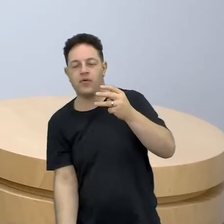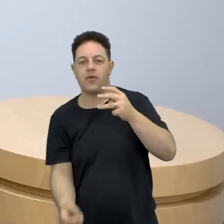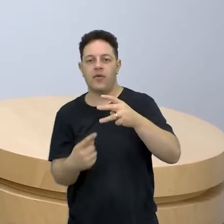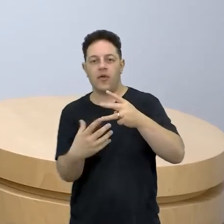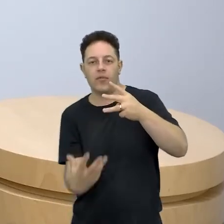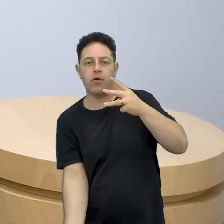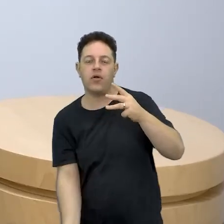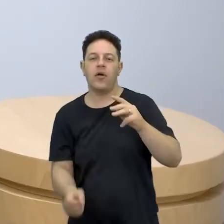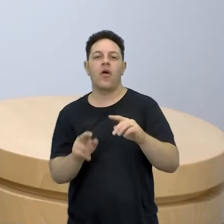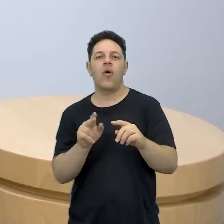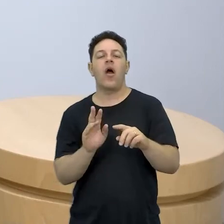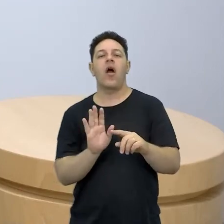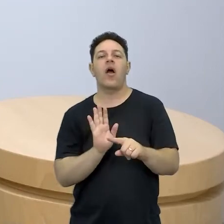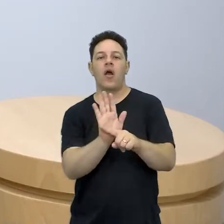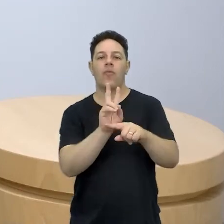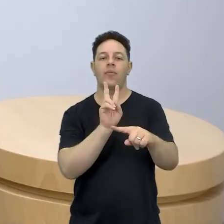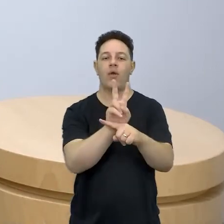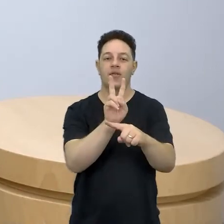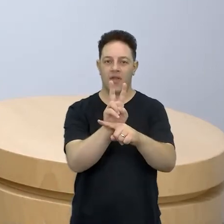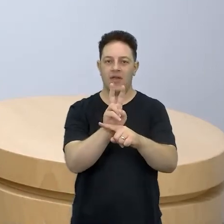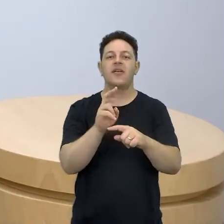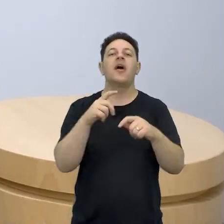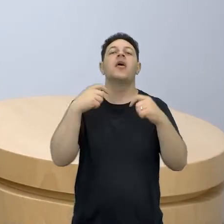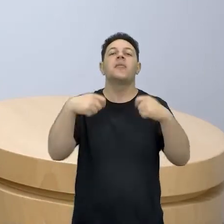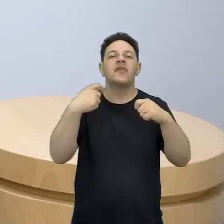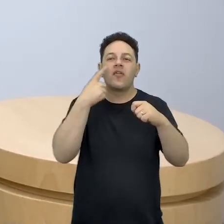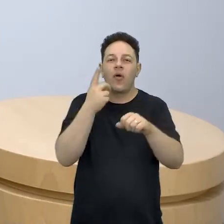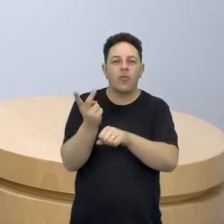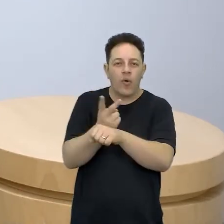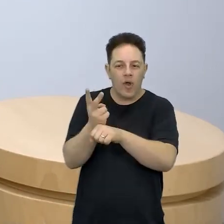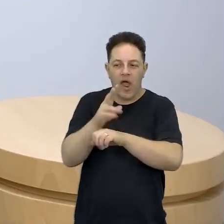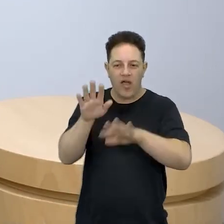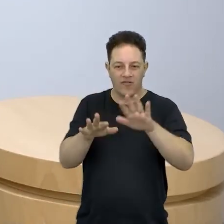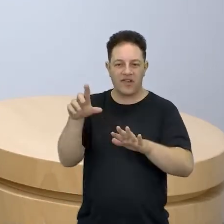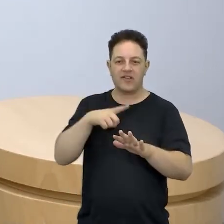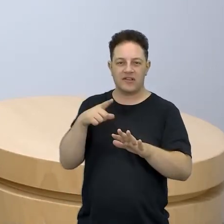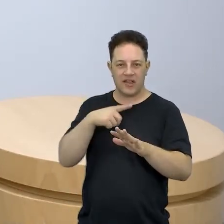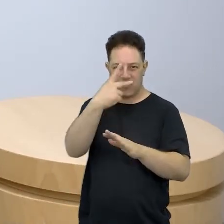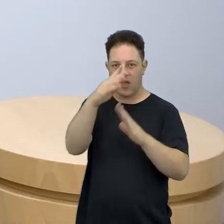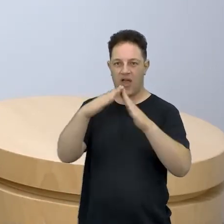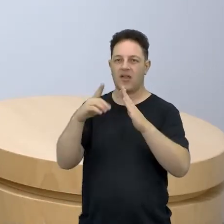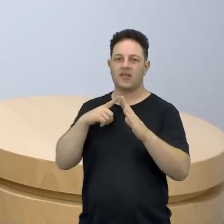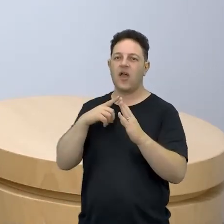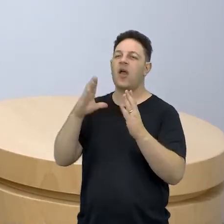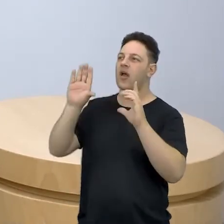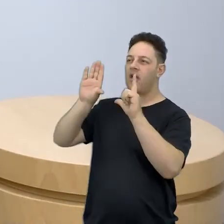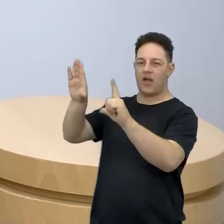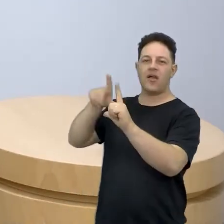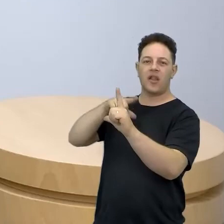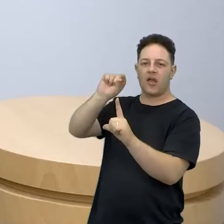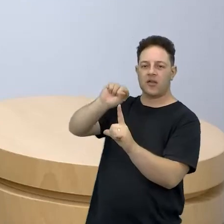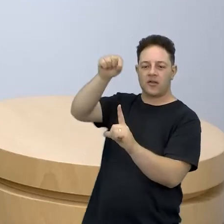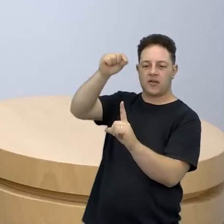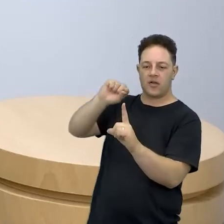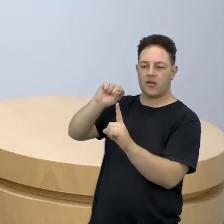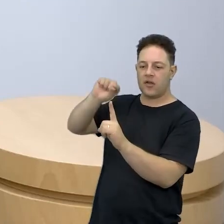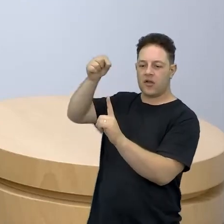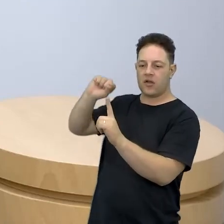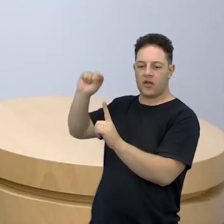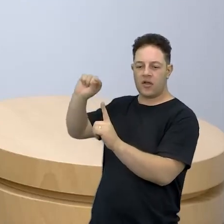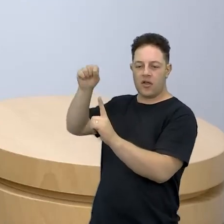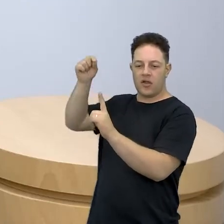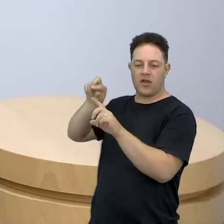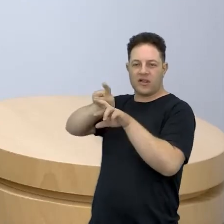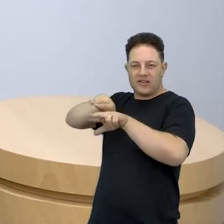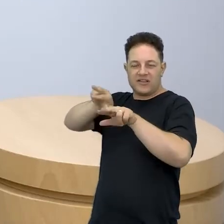ter aquele lugar onde tem os disjuntores. Você pode ver que tem um monte de disjuntores, normalmente tem vários, né? Porque cada um daqueles